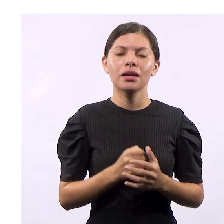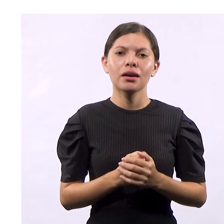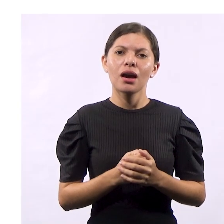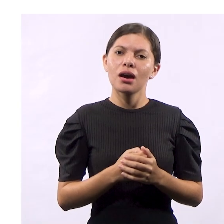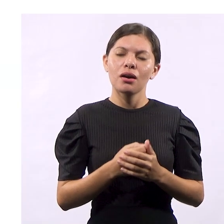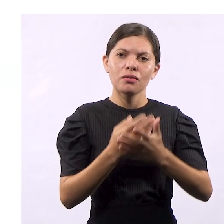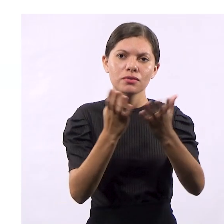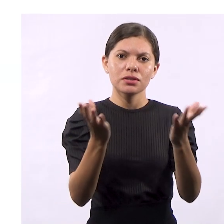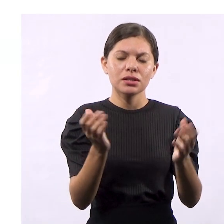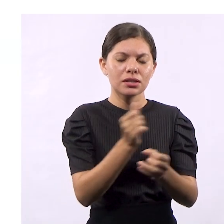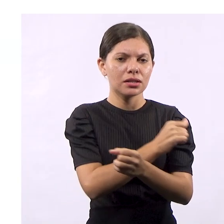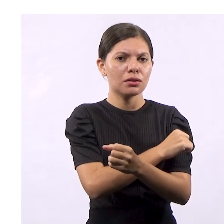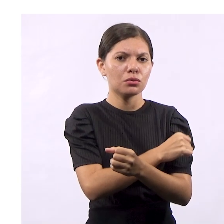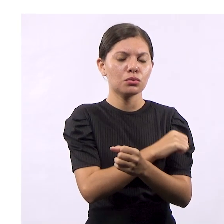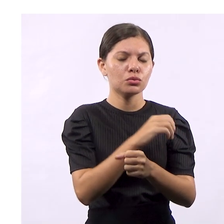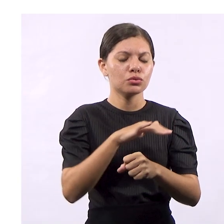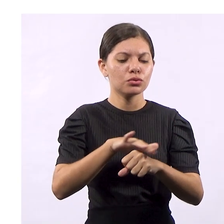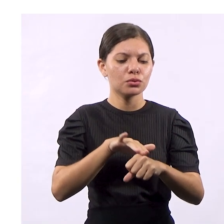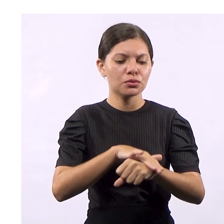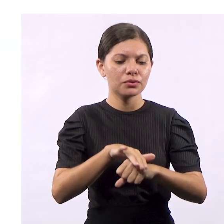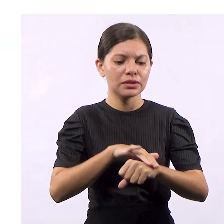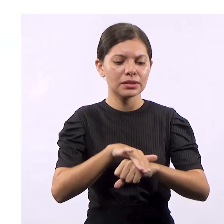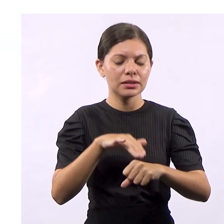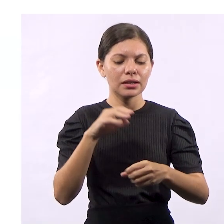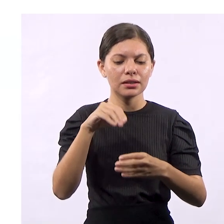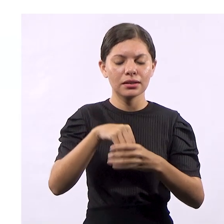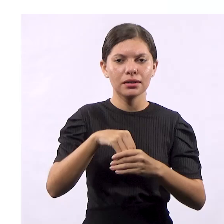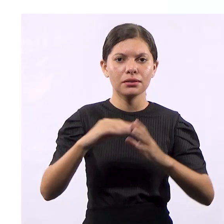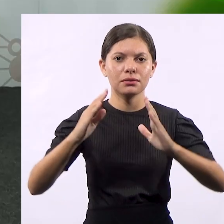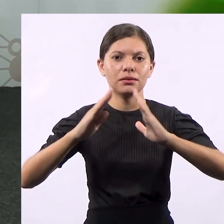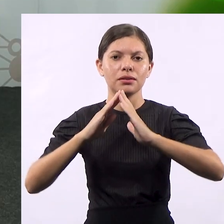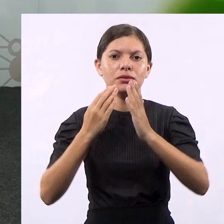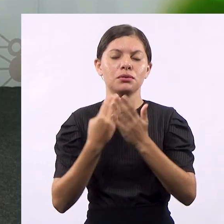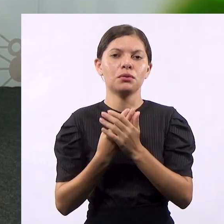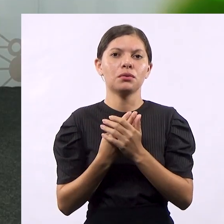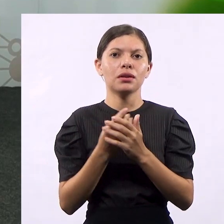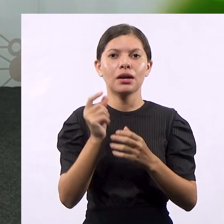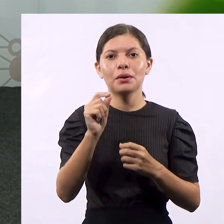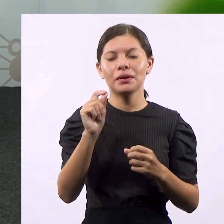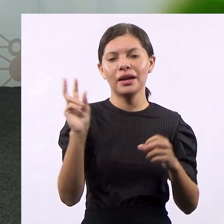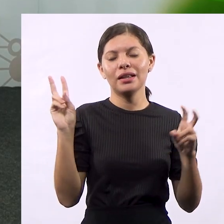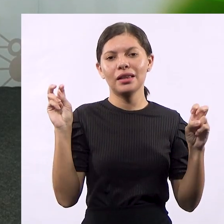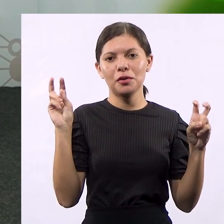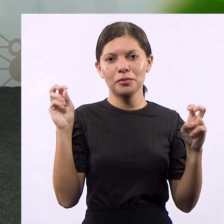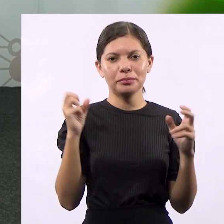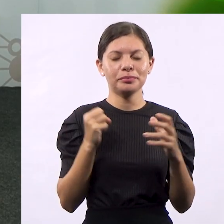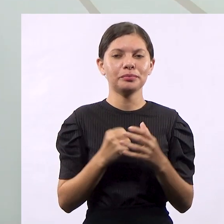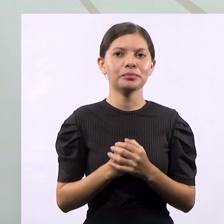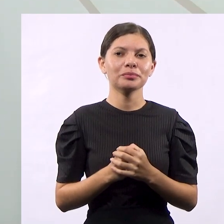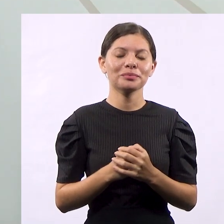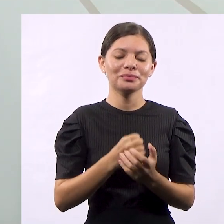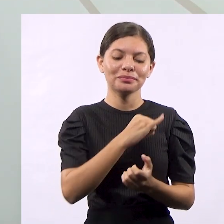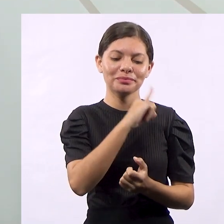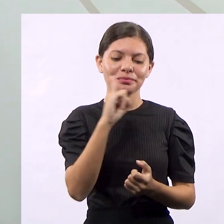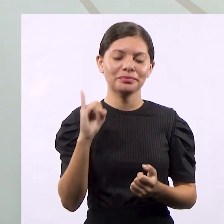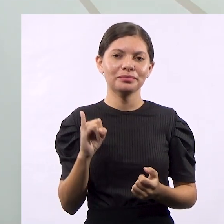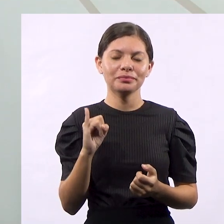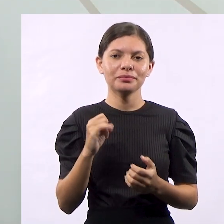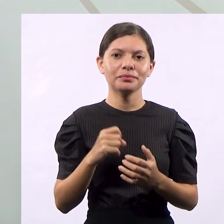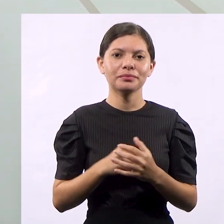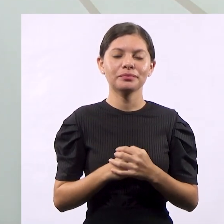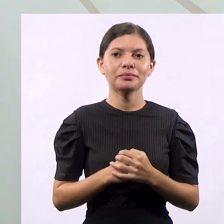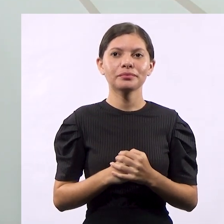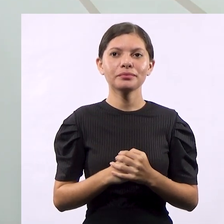para que esse primeiro objetivo seja alcançado. Olá, alunos. Então, nesse momento,